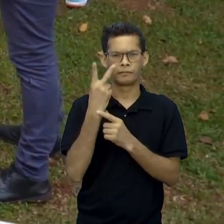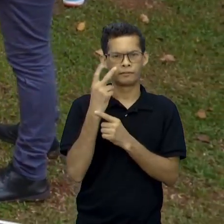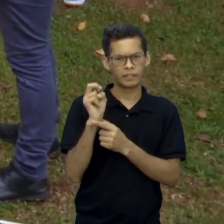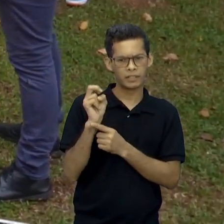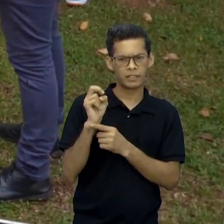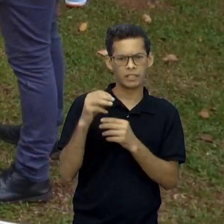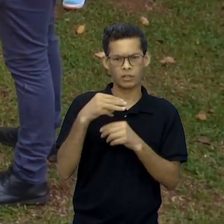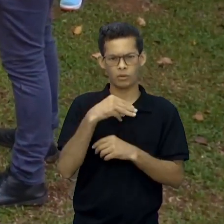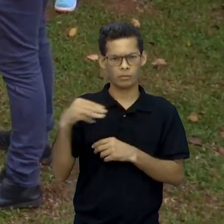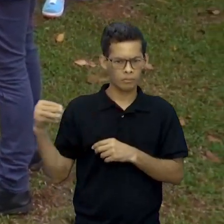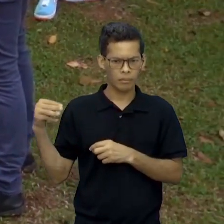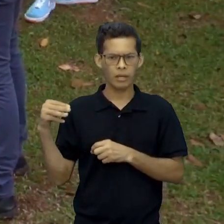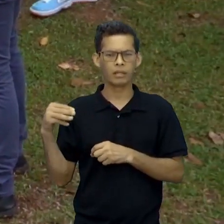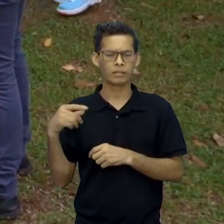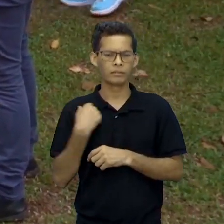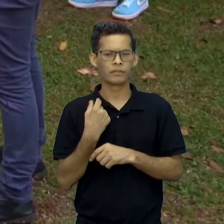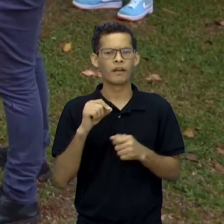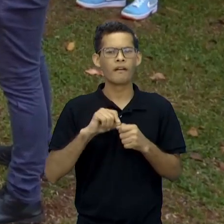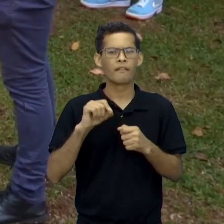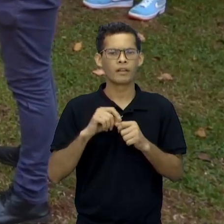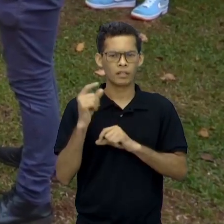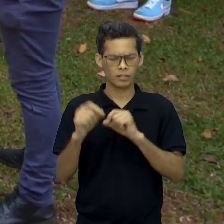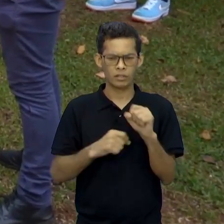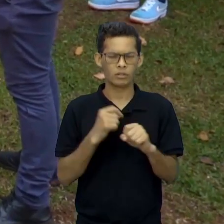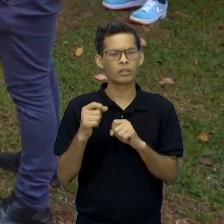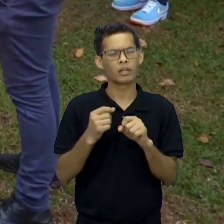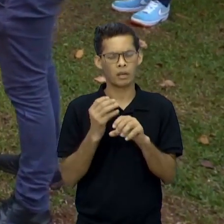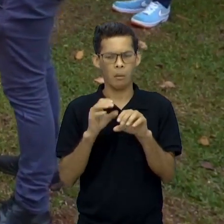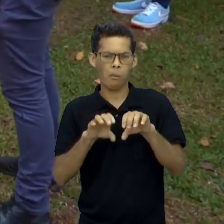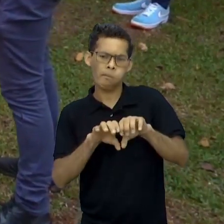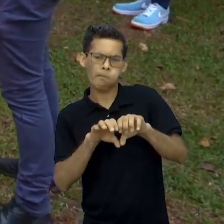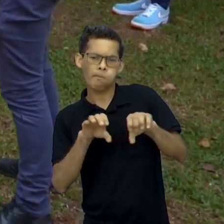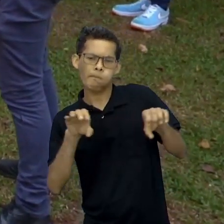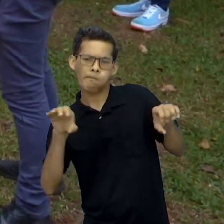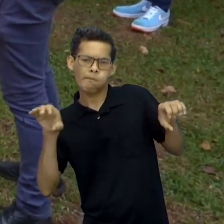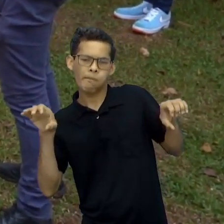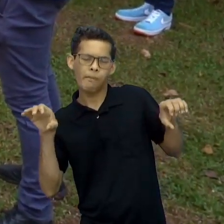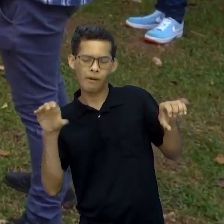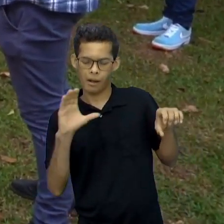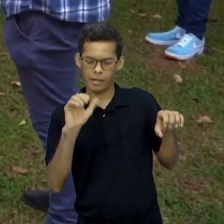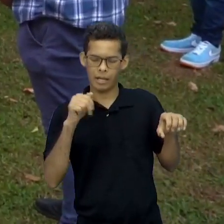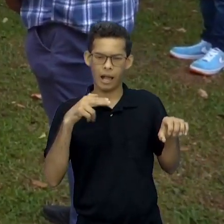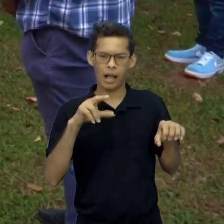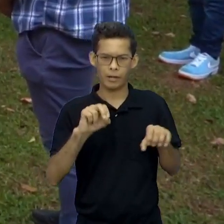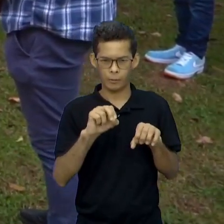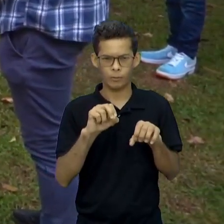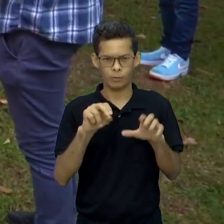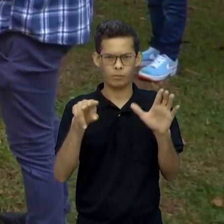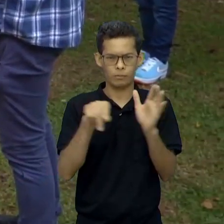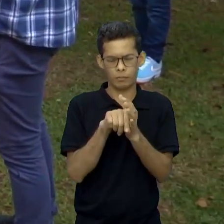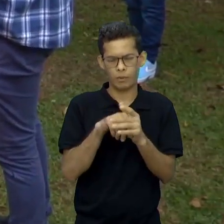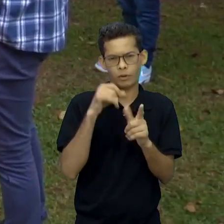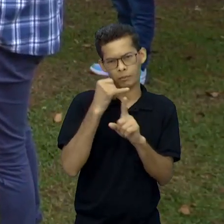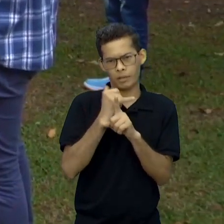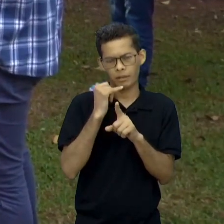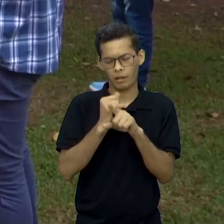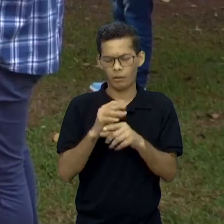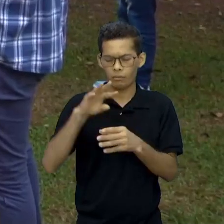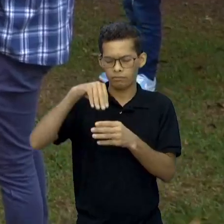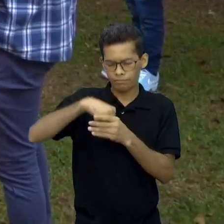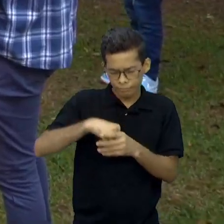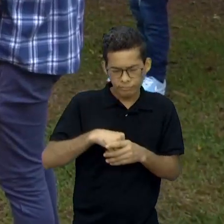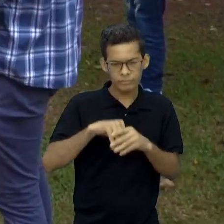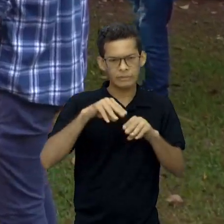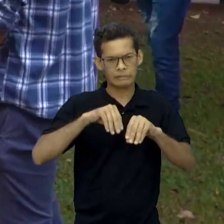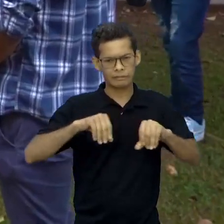guia, cortando todo o sítio. Qual foi a ideia de enterrar esse cano guia? Que todos os